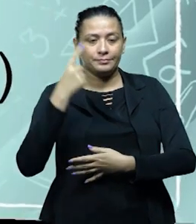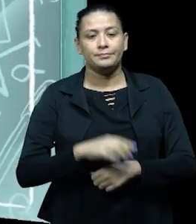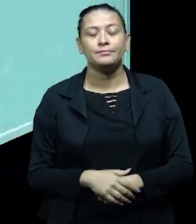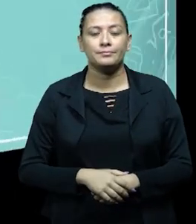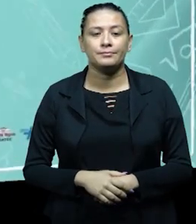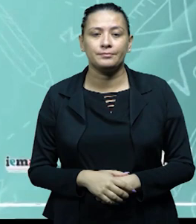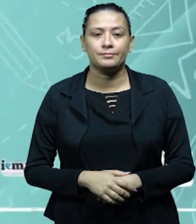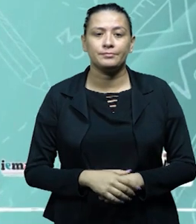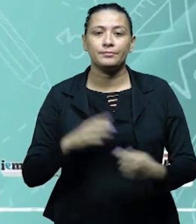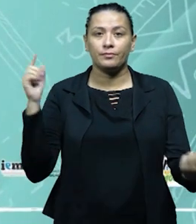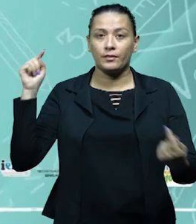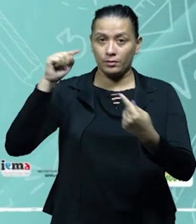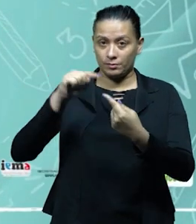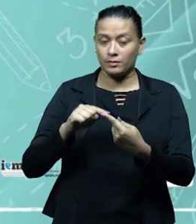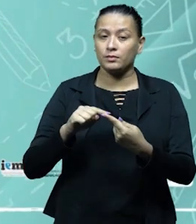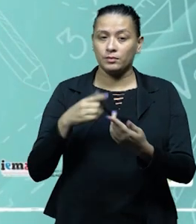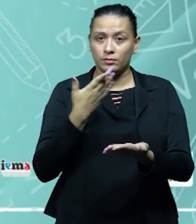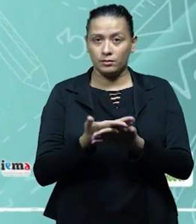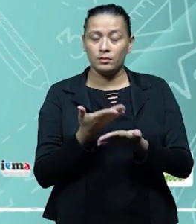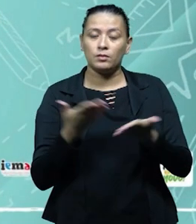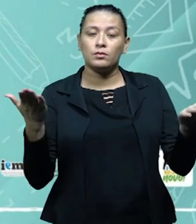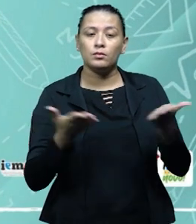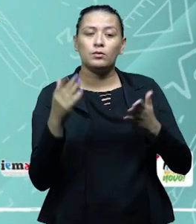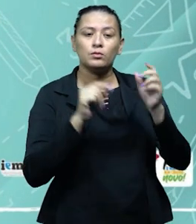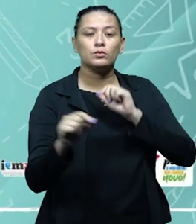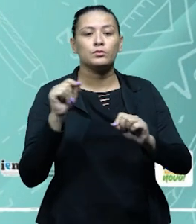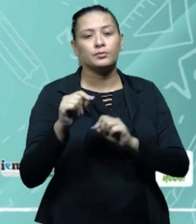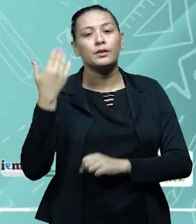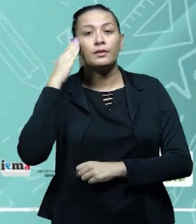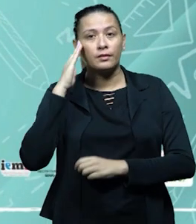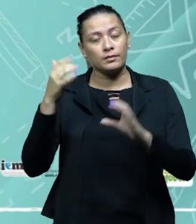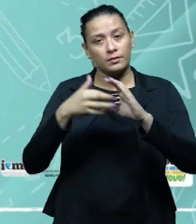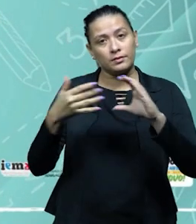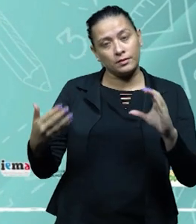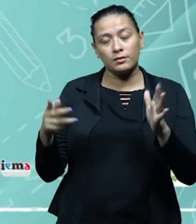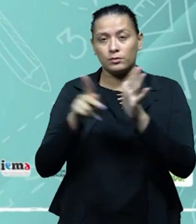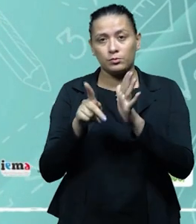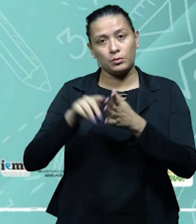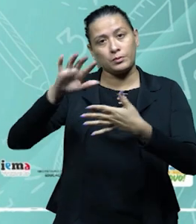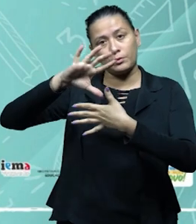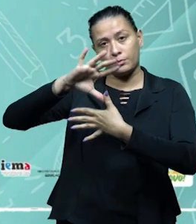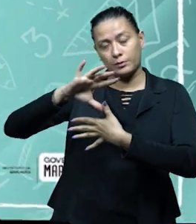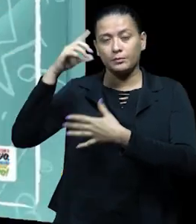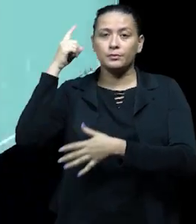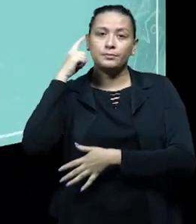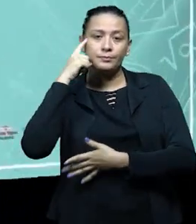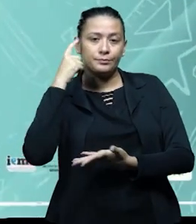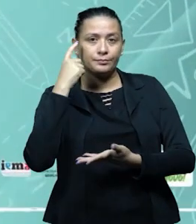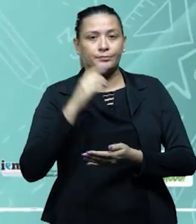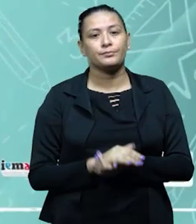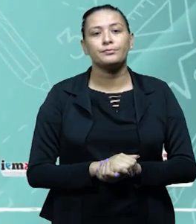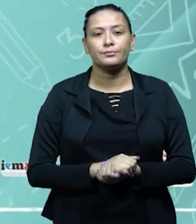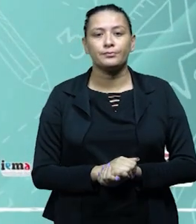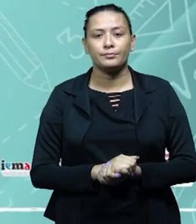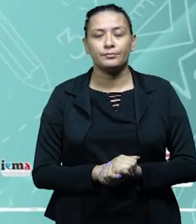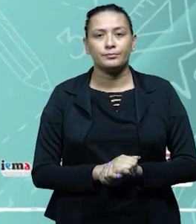mentais então o objetivo da nossa aula de hoje é compreender as características dos mapas mentais Então essa aula vai ser dividida